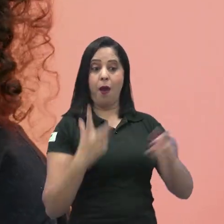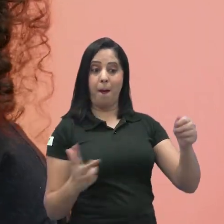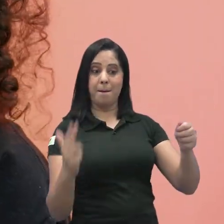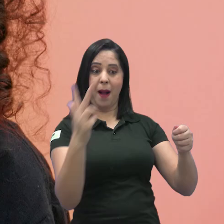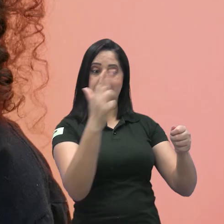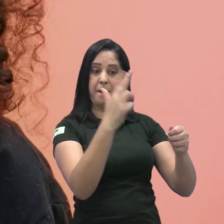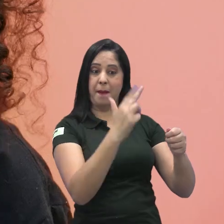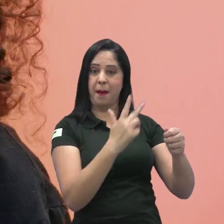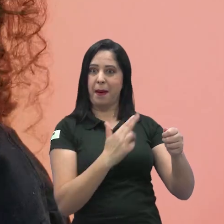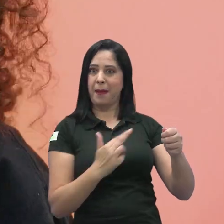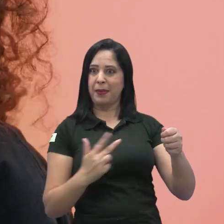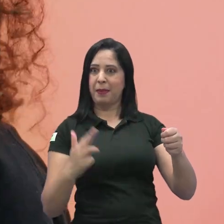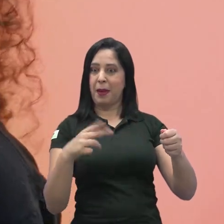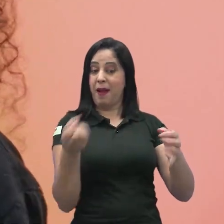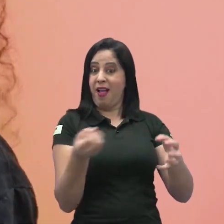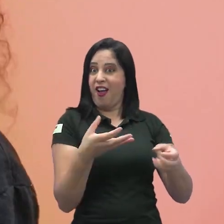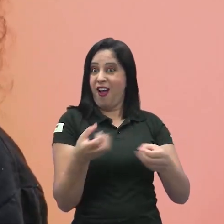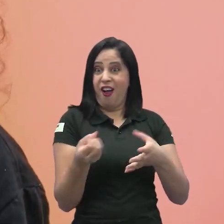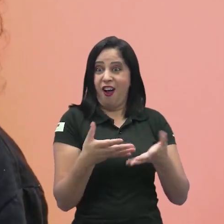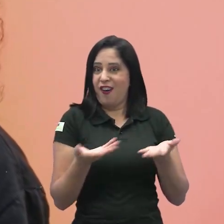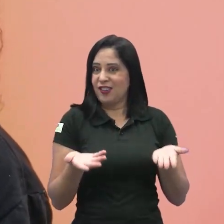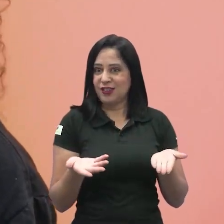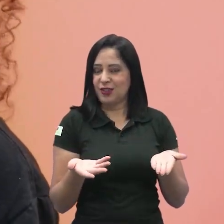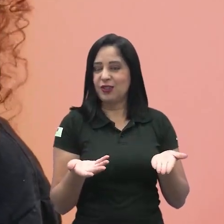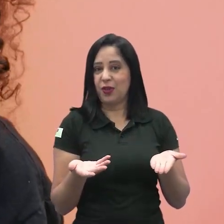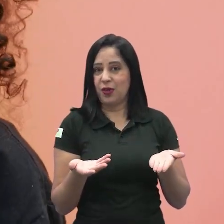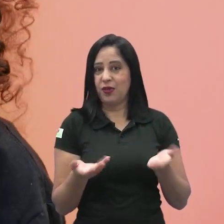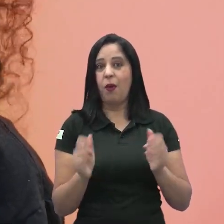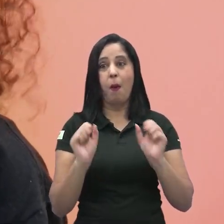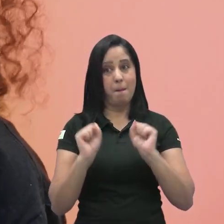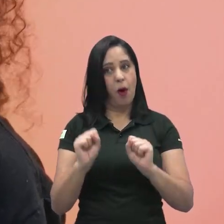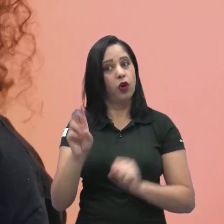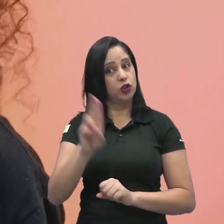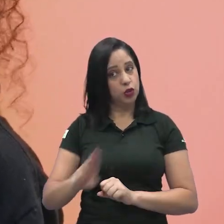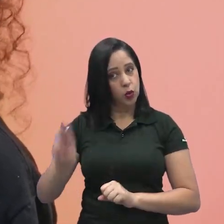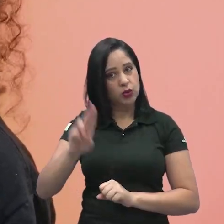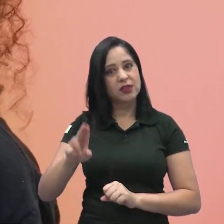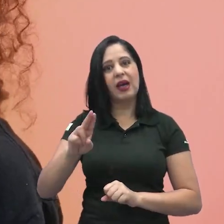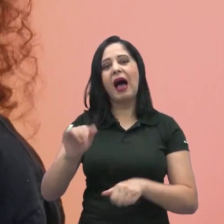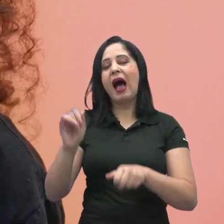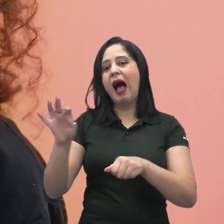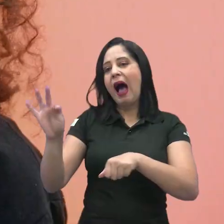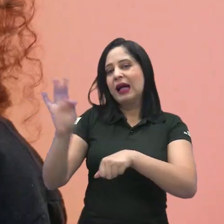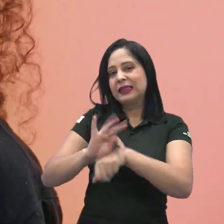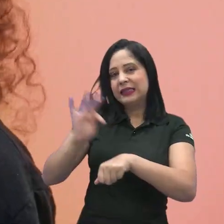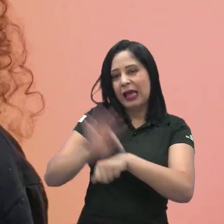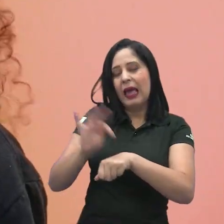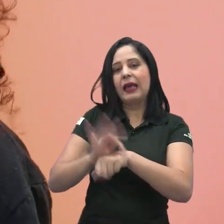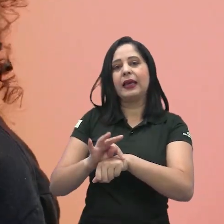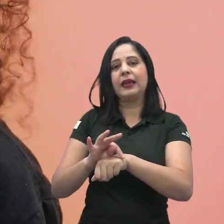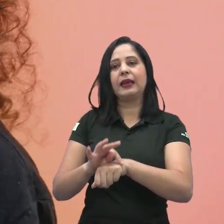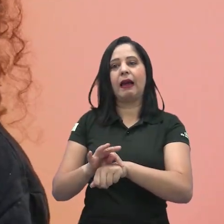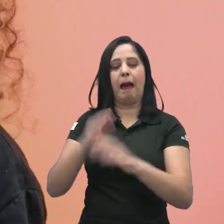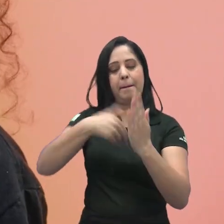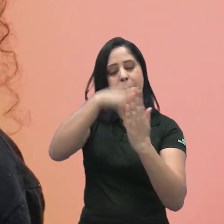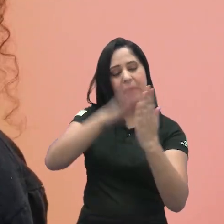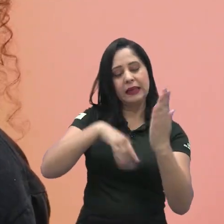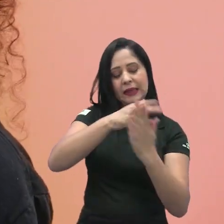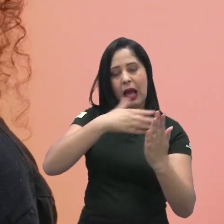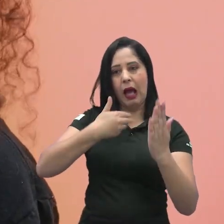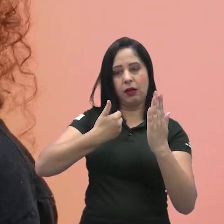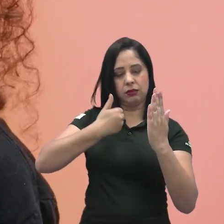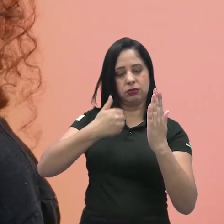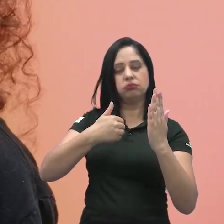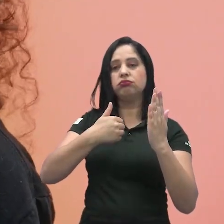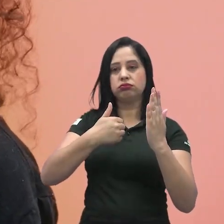O upcycling, ele é justamente revitalizar essas peças. A gente pode usar, além do upcycling, técnicas de customização para pintar, para tingir,